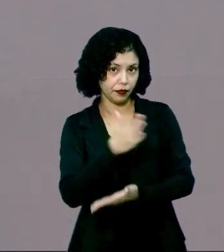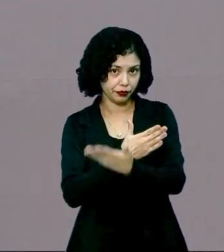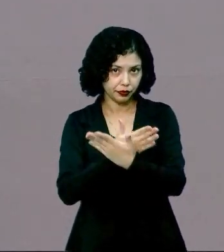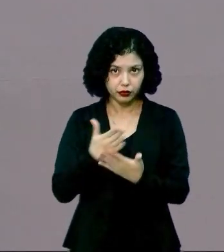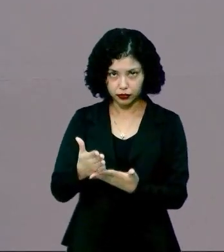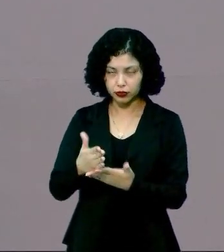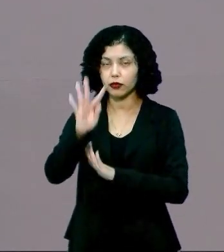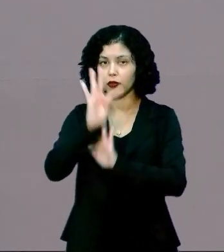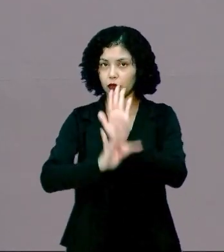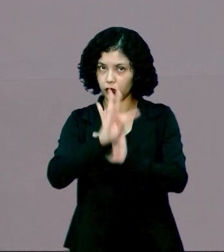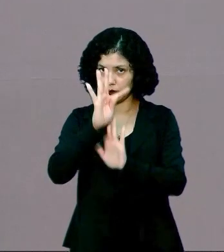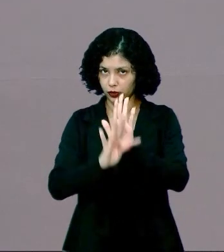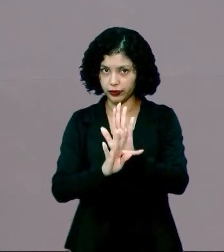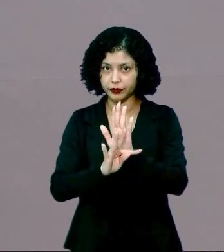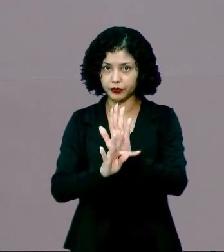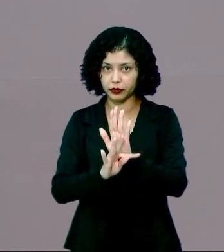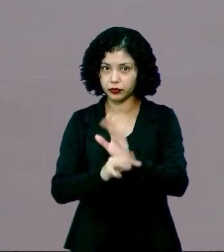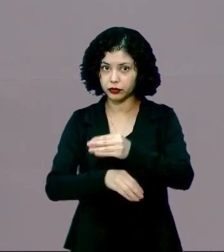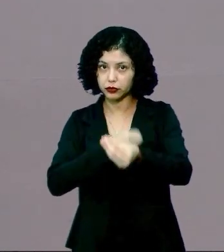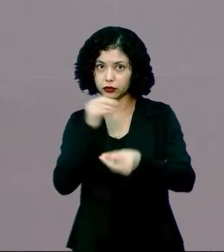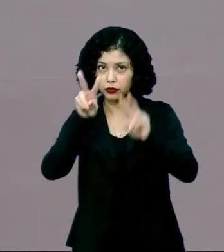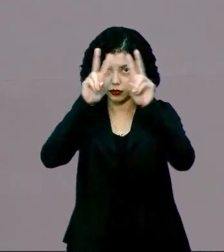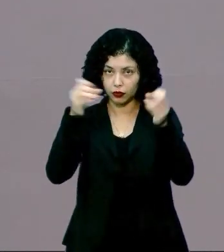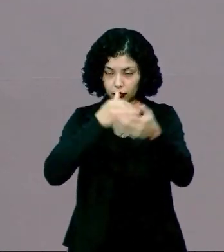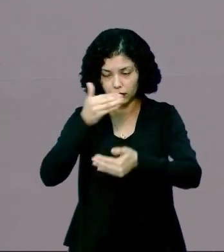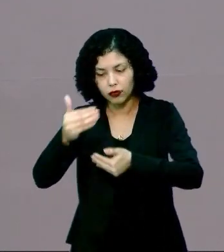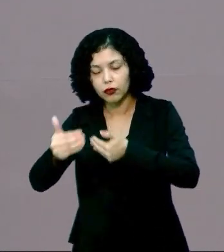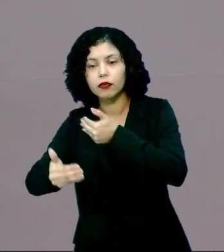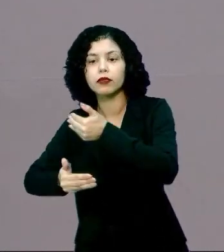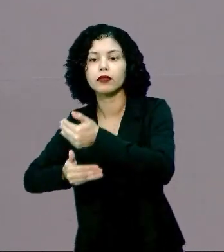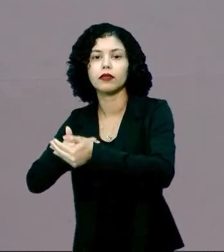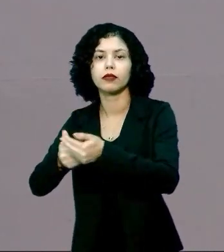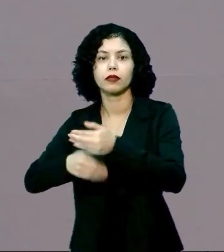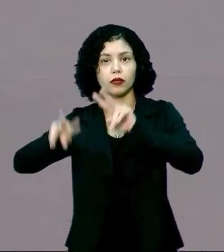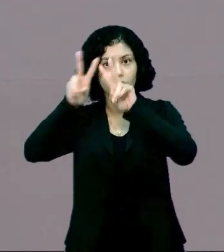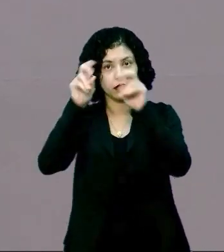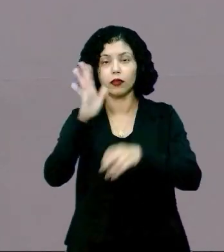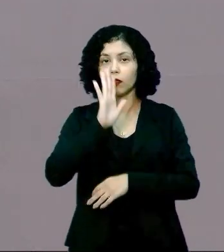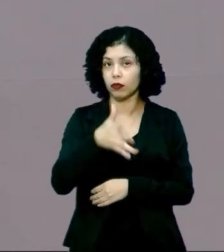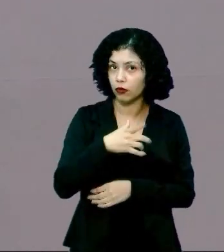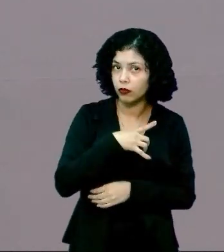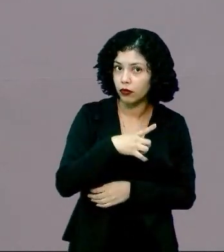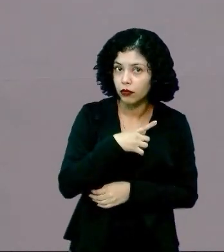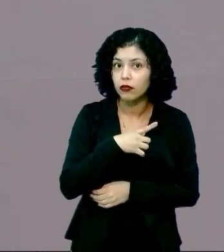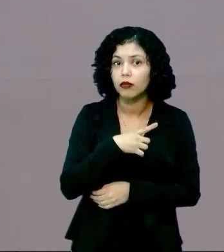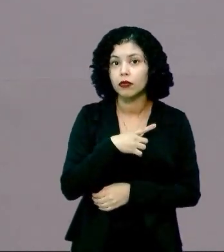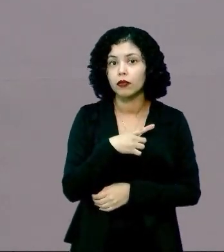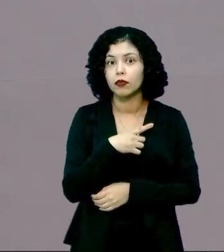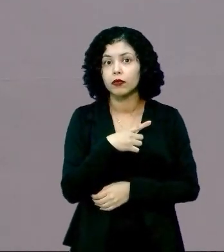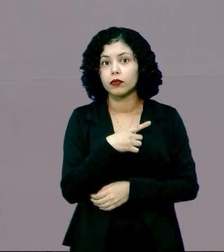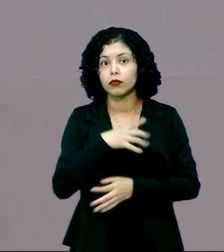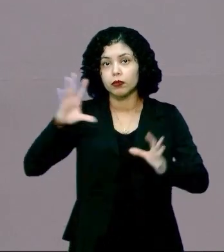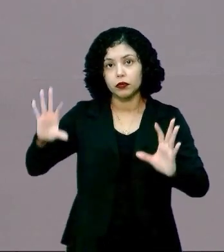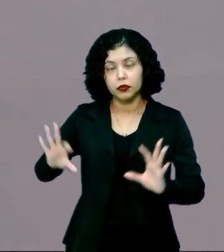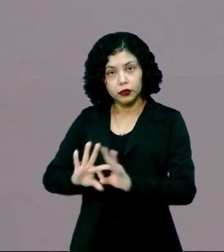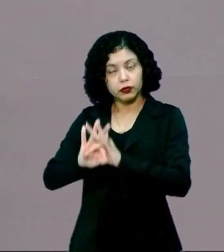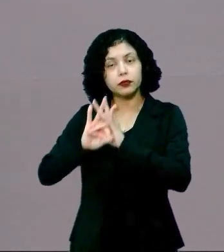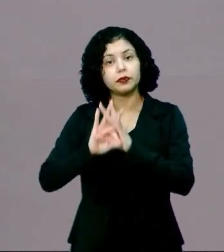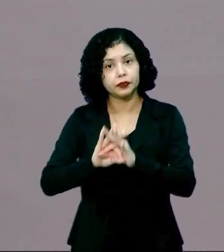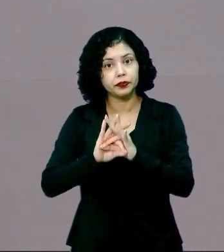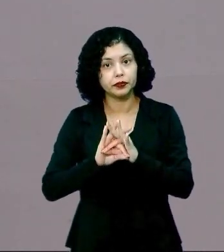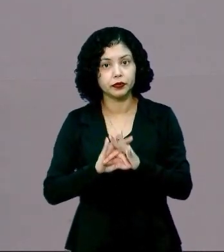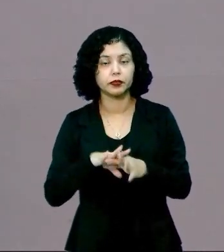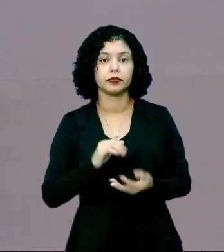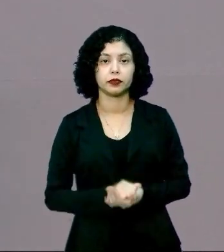começo contextualizando o meu tema. Eu estou dizendo que existe um motivo, existe uma relação